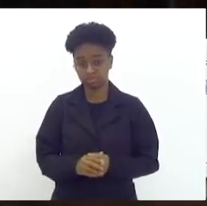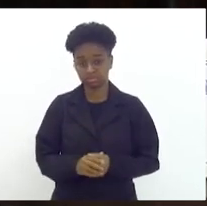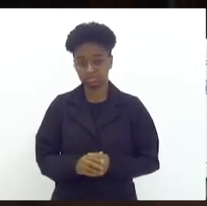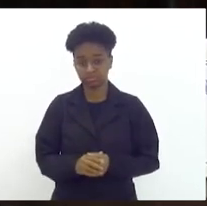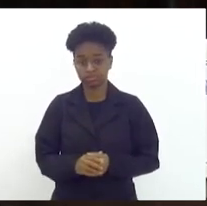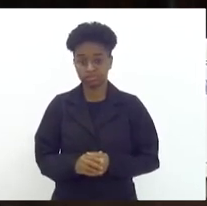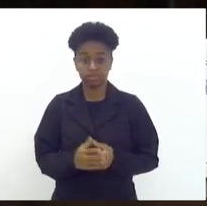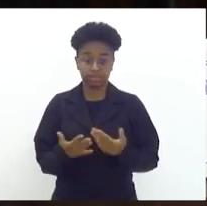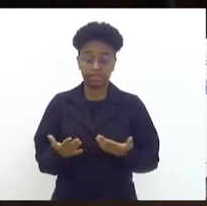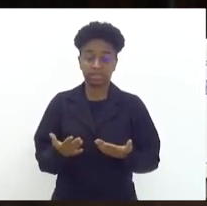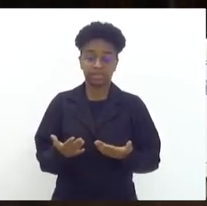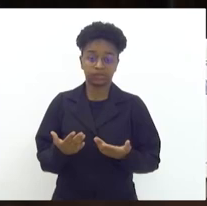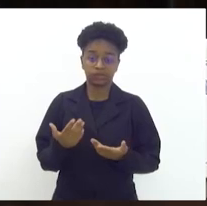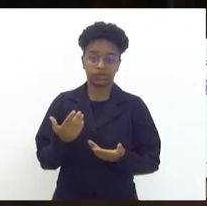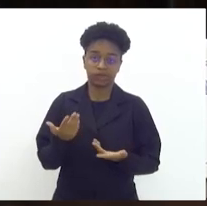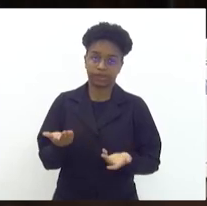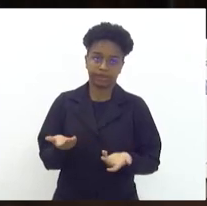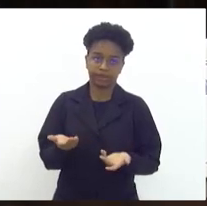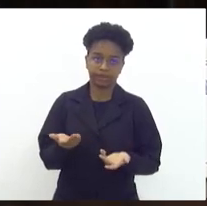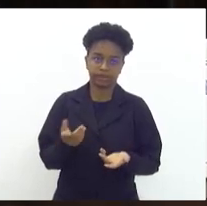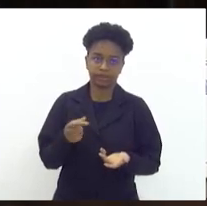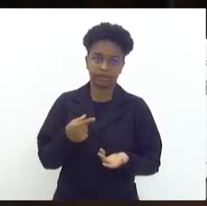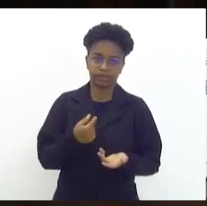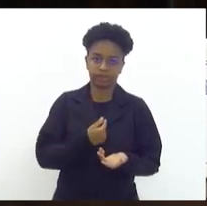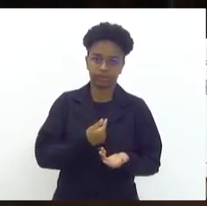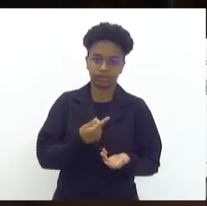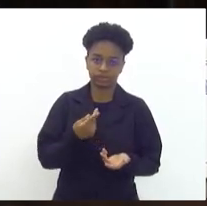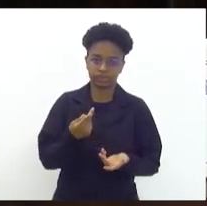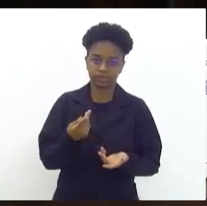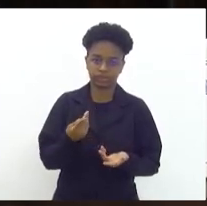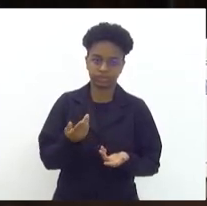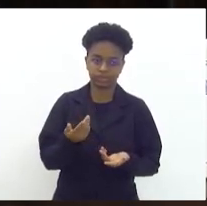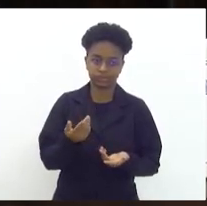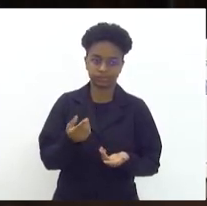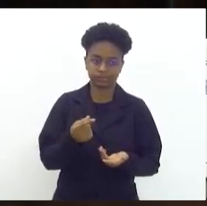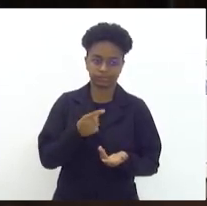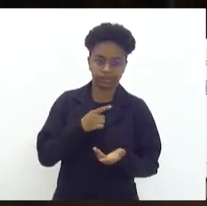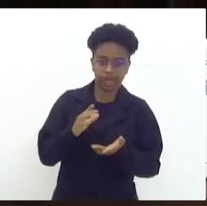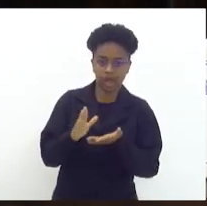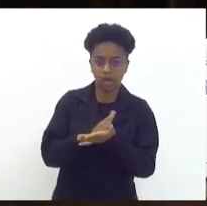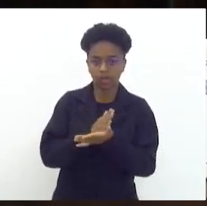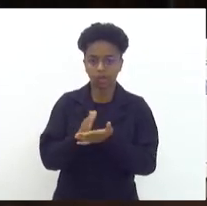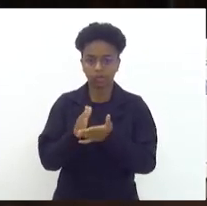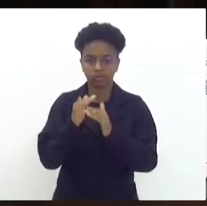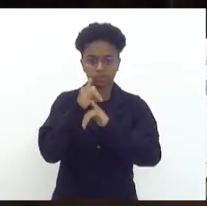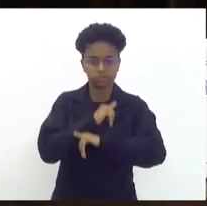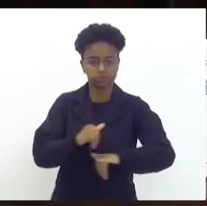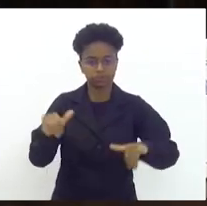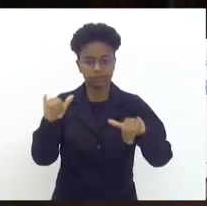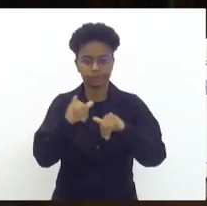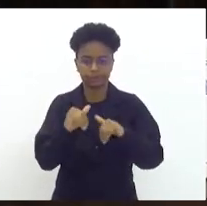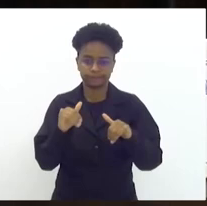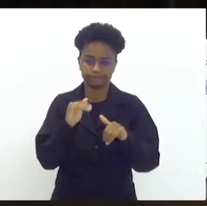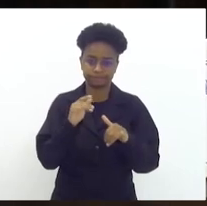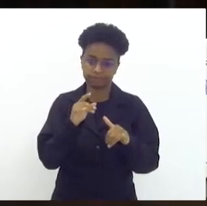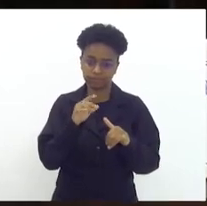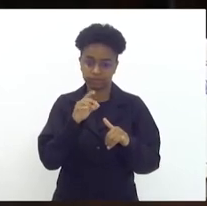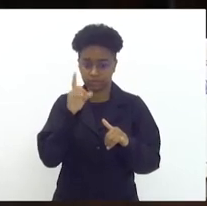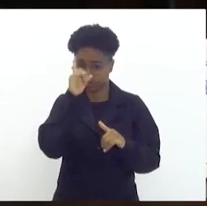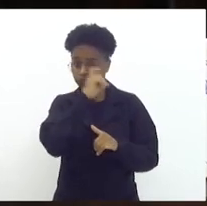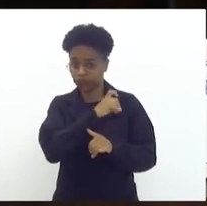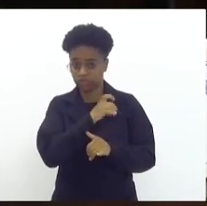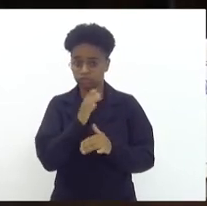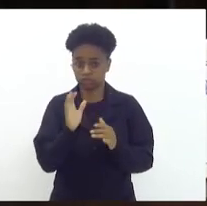sem entrar no mérito de algum de algumas declarações infelizes recentemente